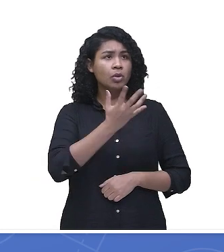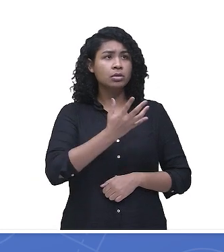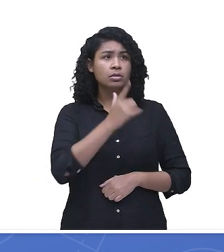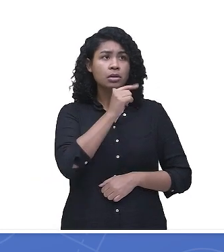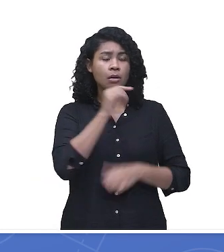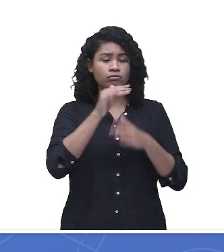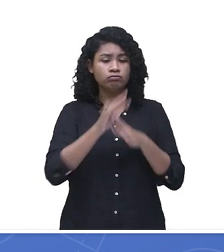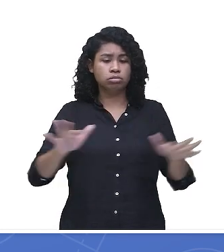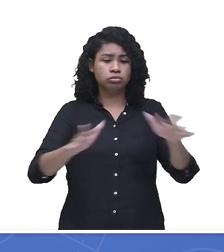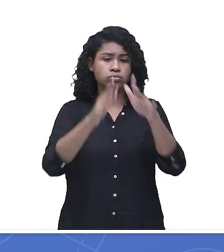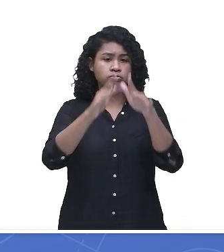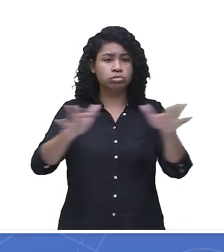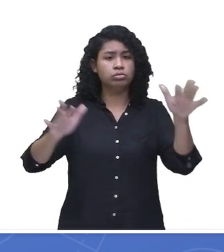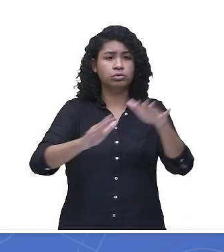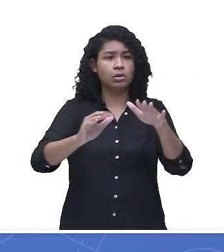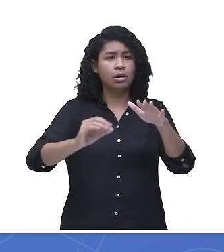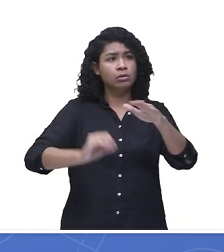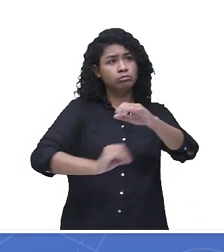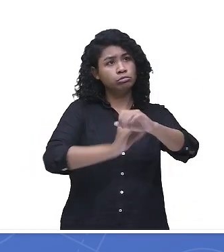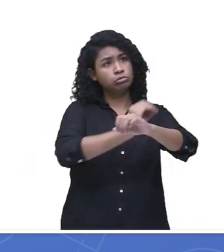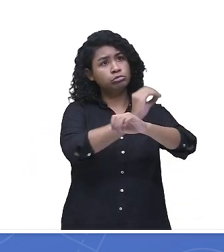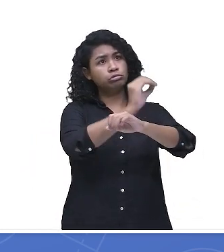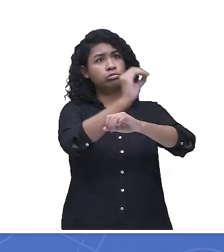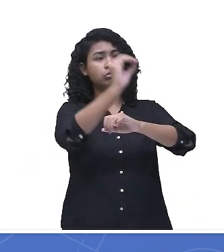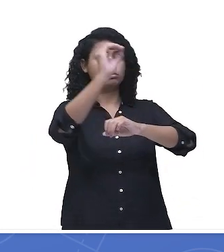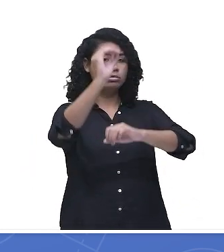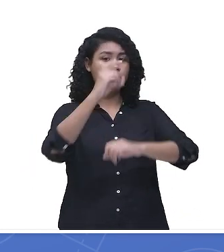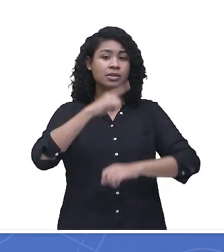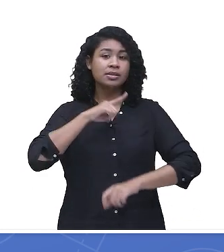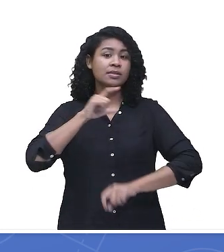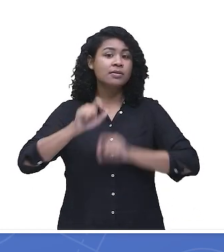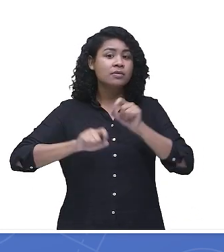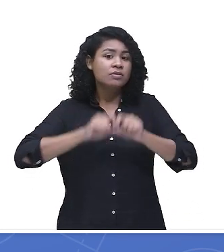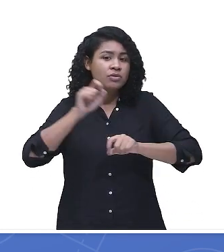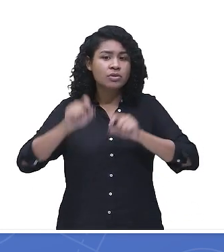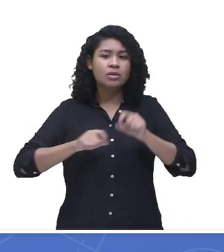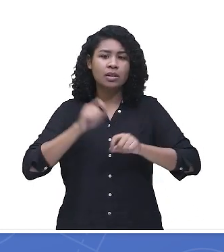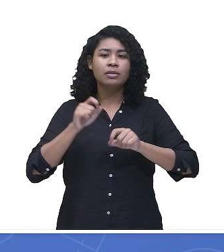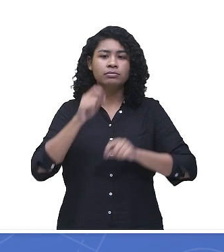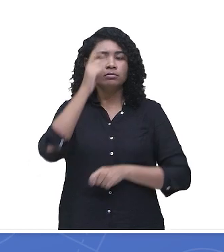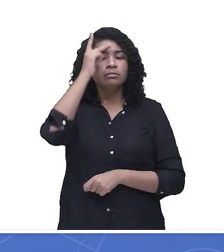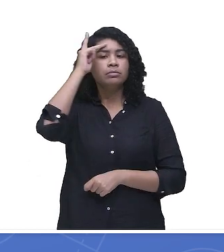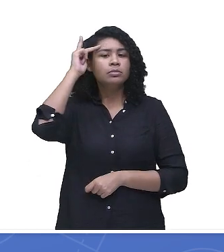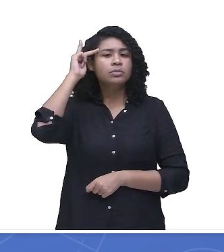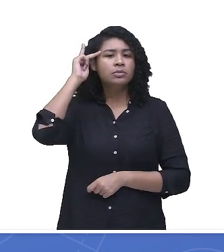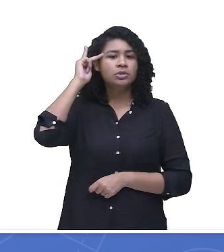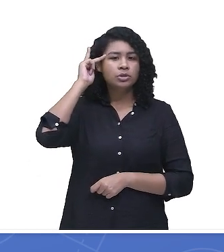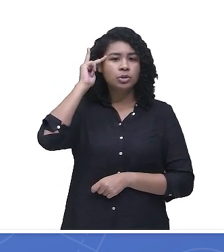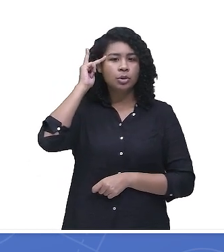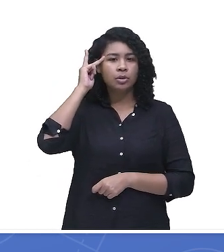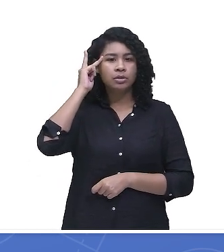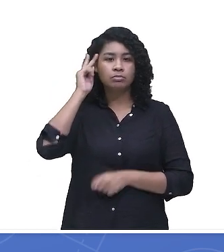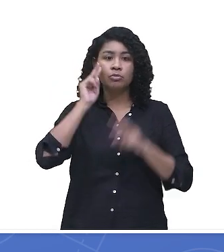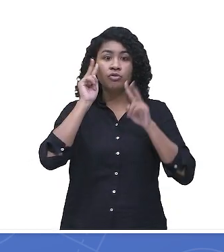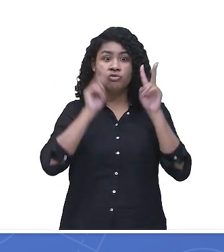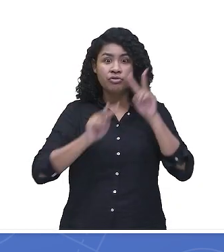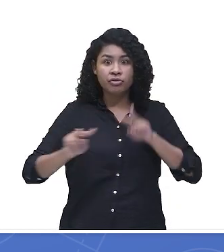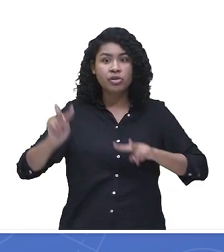e aconteceram mistérios na orla do cais da Bahia, presenciada no momento por testemunhas